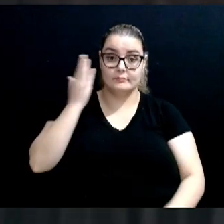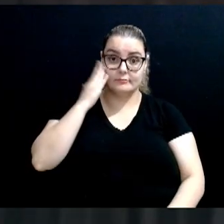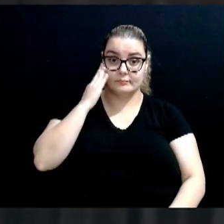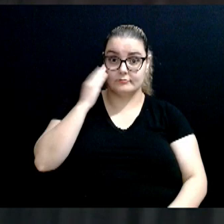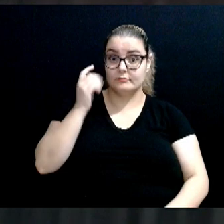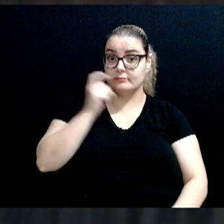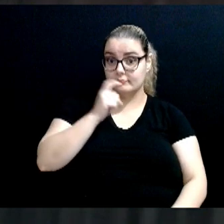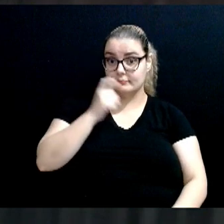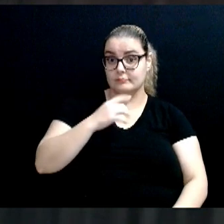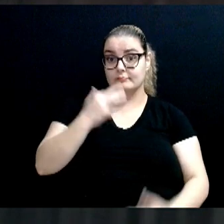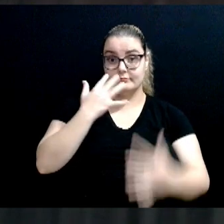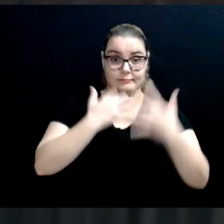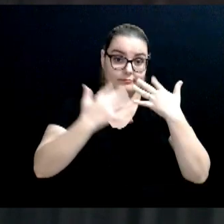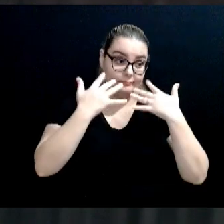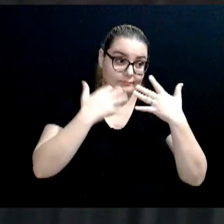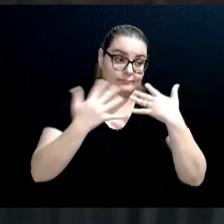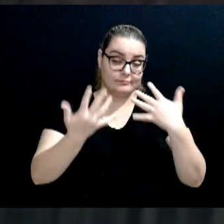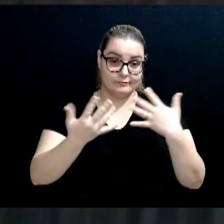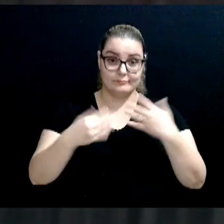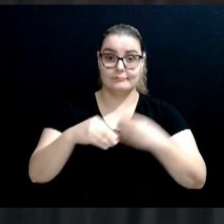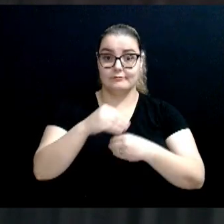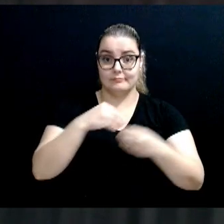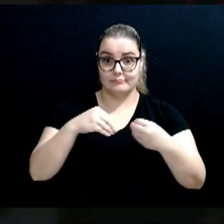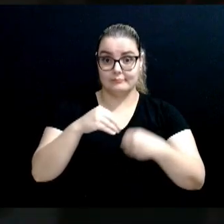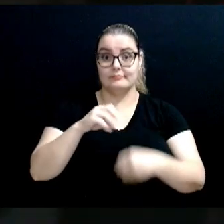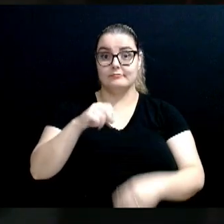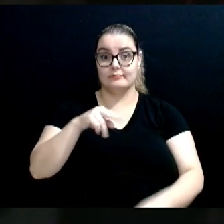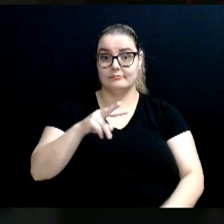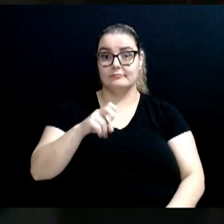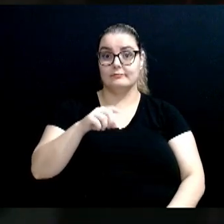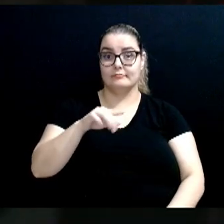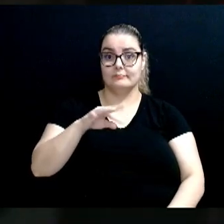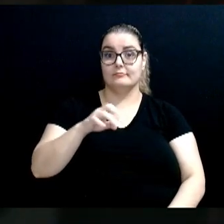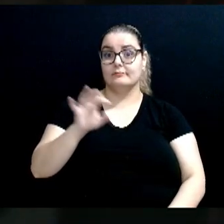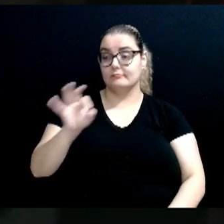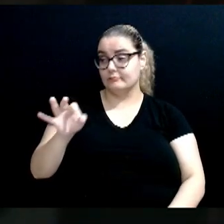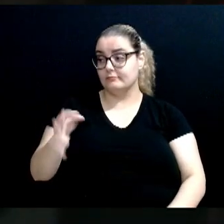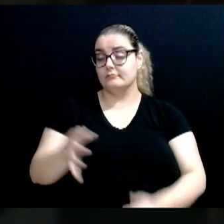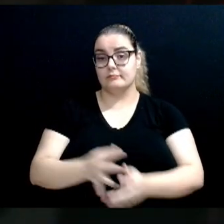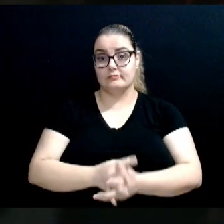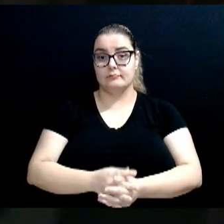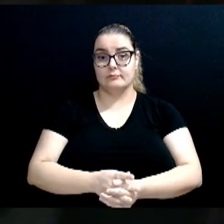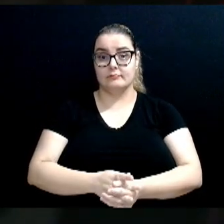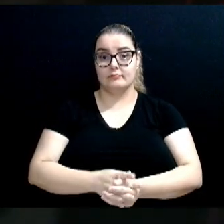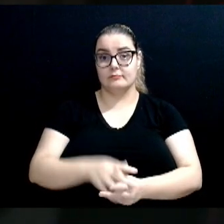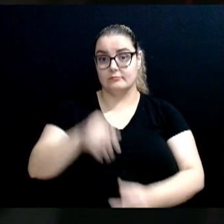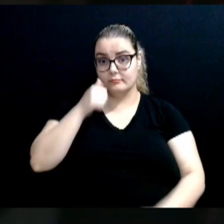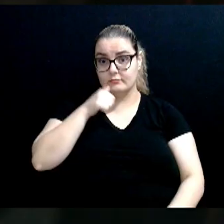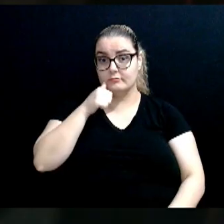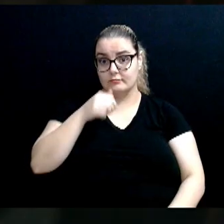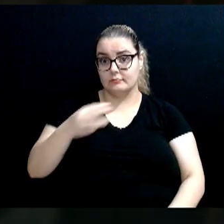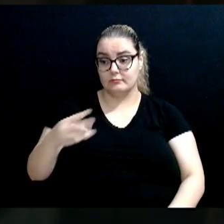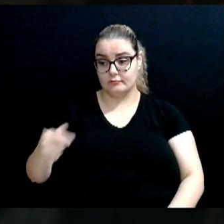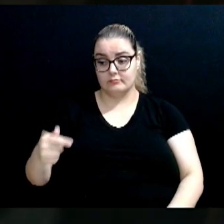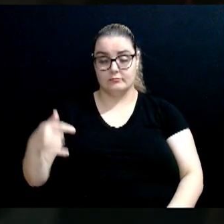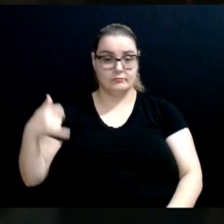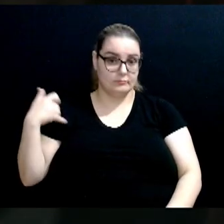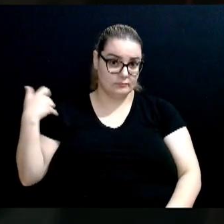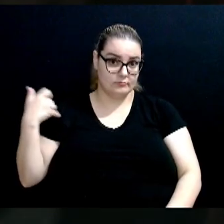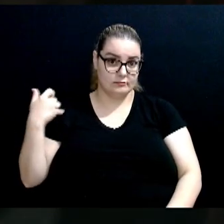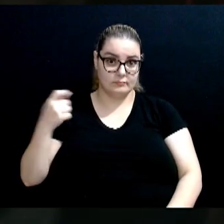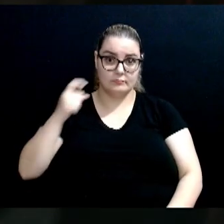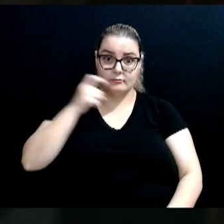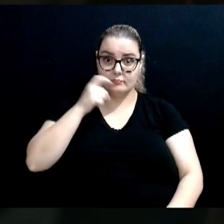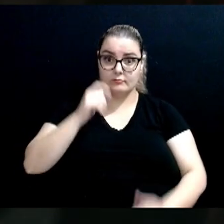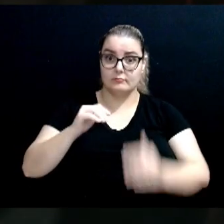sedutora. Ela é envolvente. Exatamente. E a mulher lá de 37 anos, ela mentiu tanto que ela